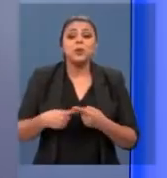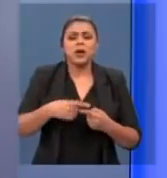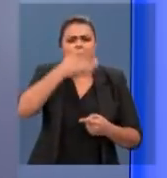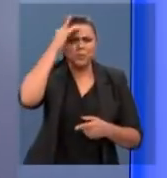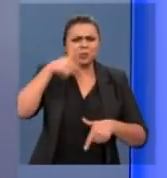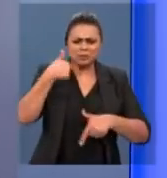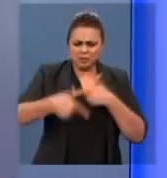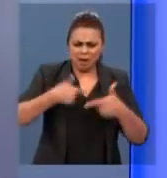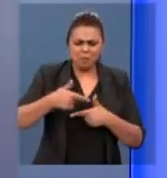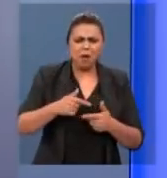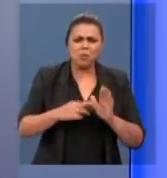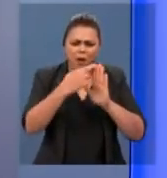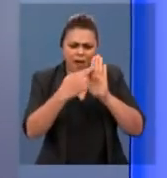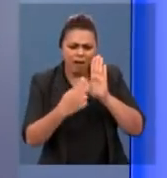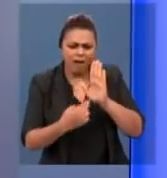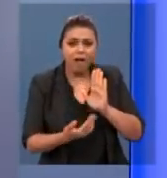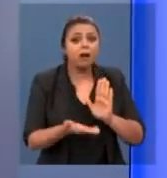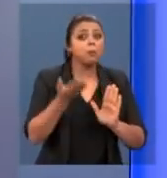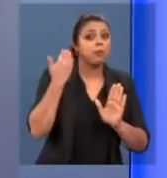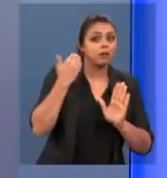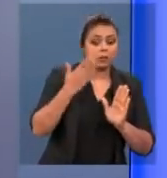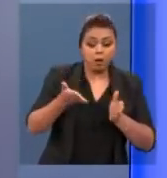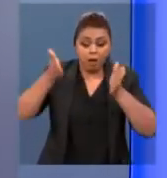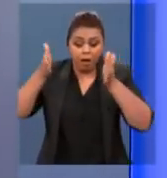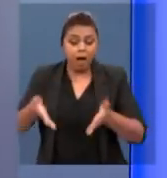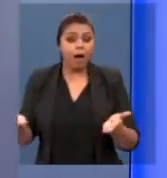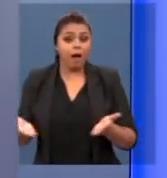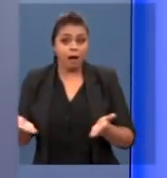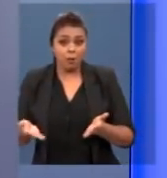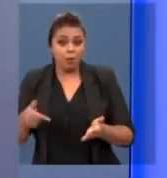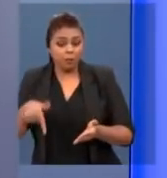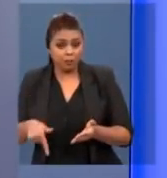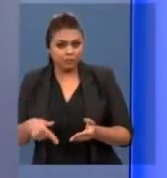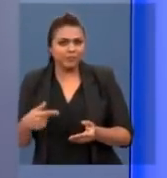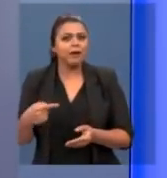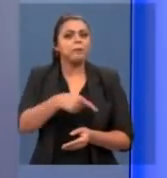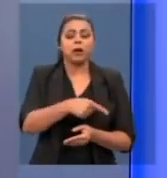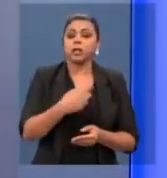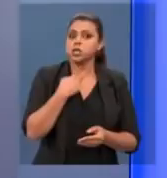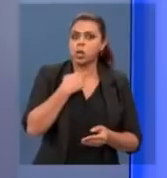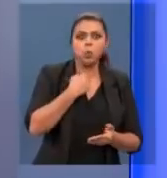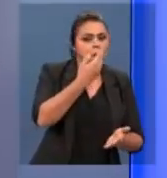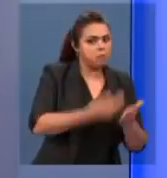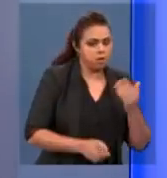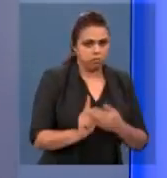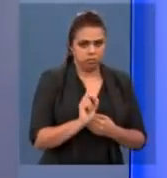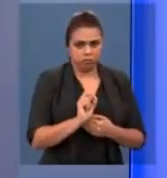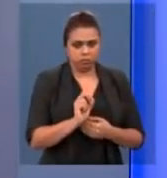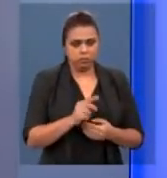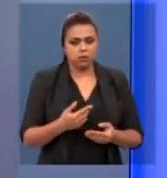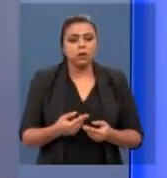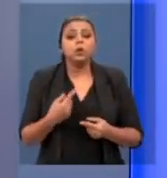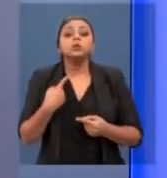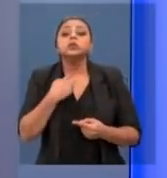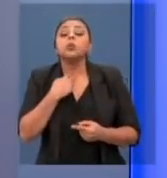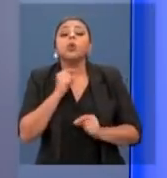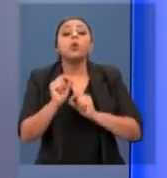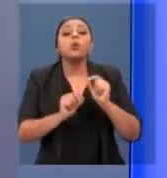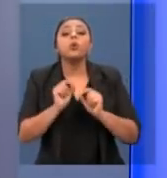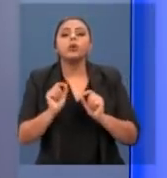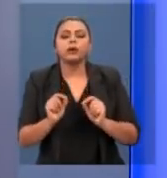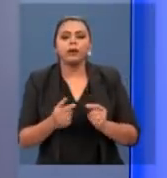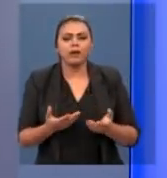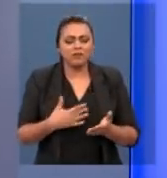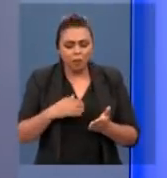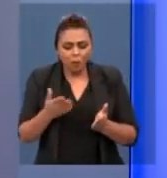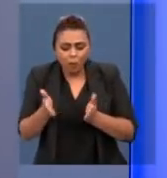dentro daquela regra mas tem que ter garantido a previdência dela não podemos deixar que se retire delas esse direito agora a gente não pode fazer isso tirando por exemplo